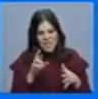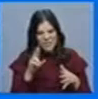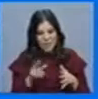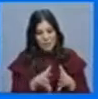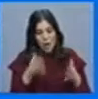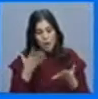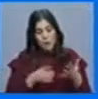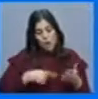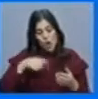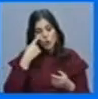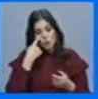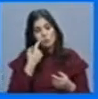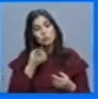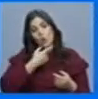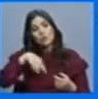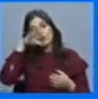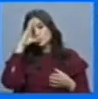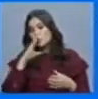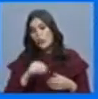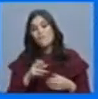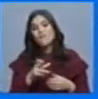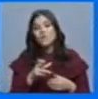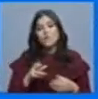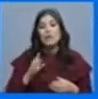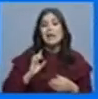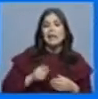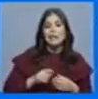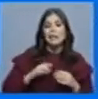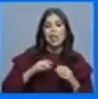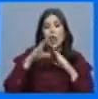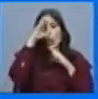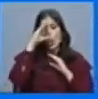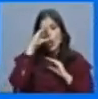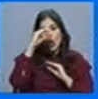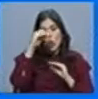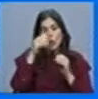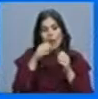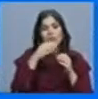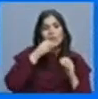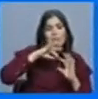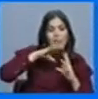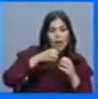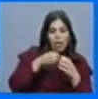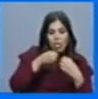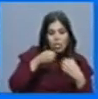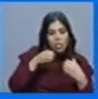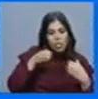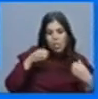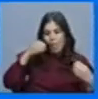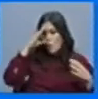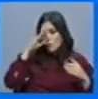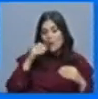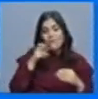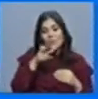não sabemos ainda qual foi a velocidade com que a Lua se afastou da Terra, ao longo, nos primeiros tempos. Se